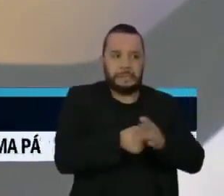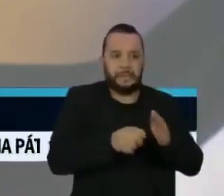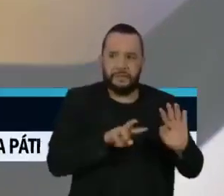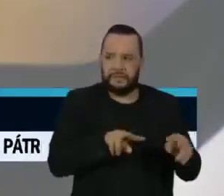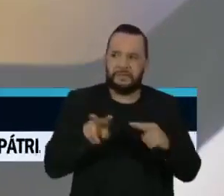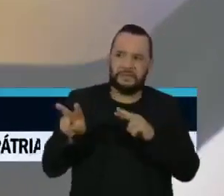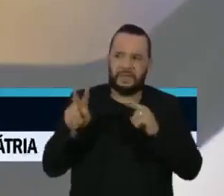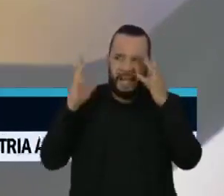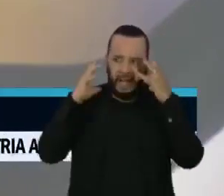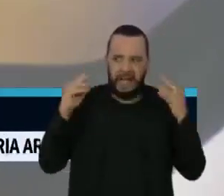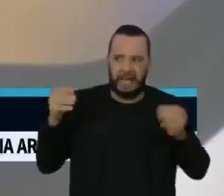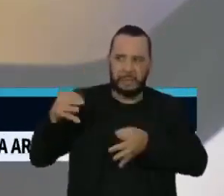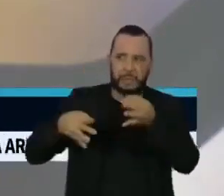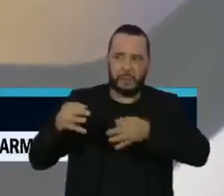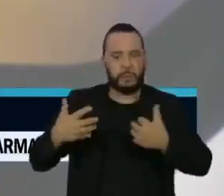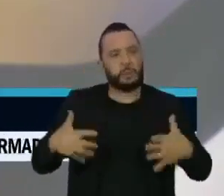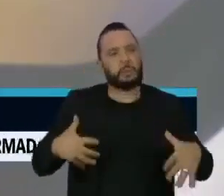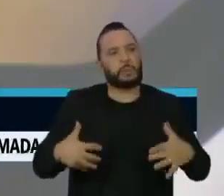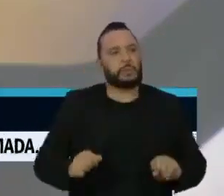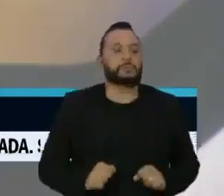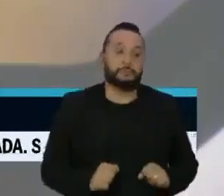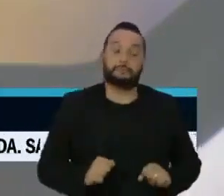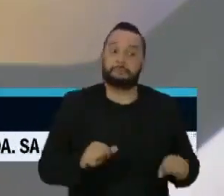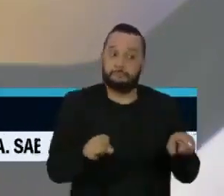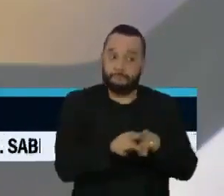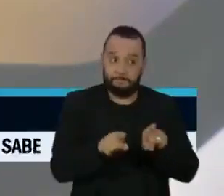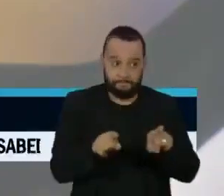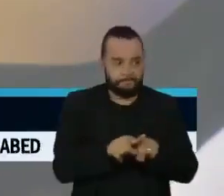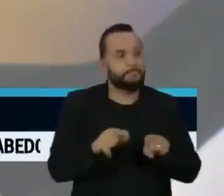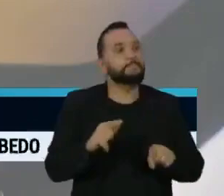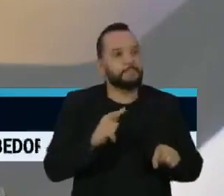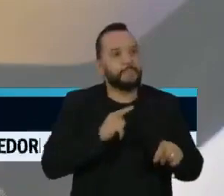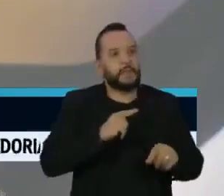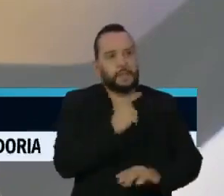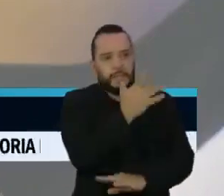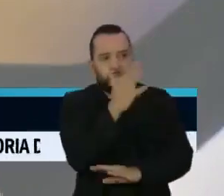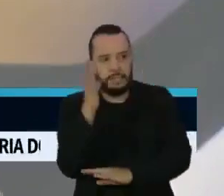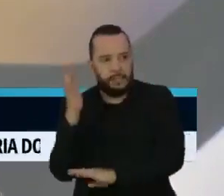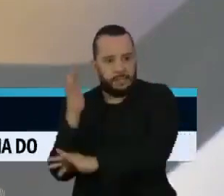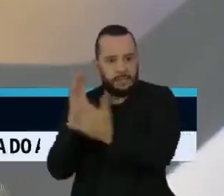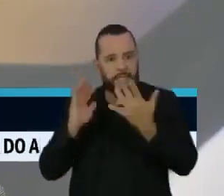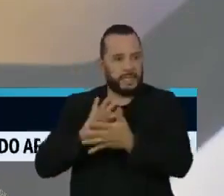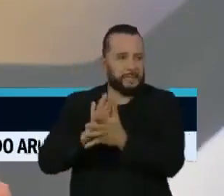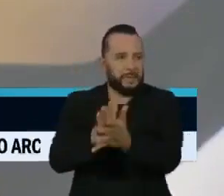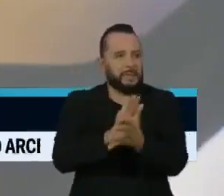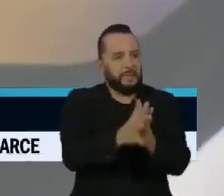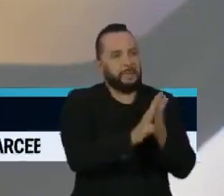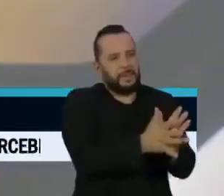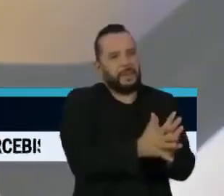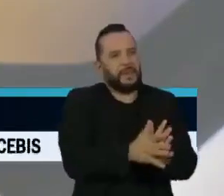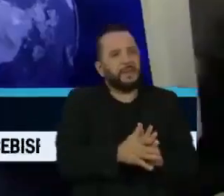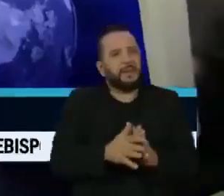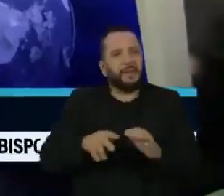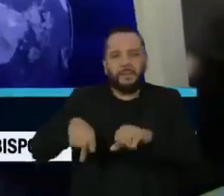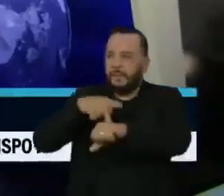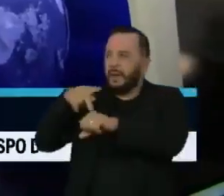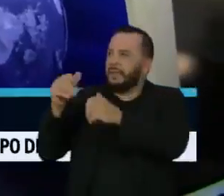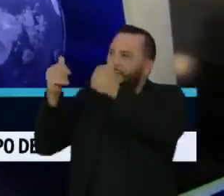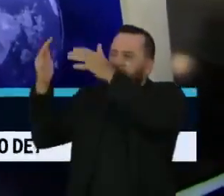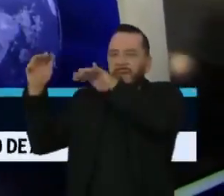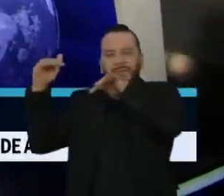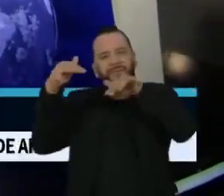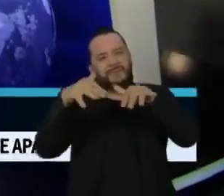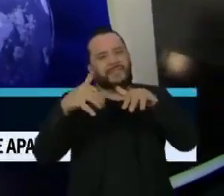seguinte casa na verdade a questão ambiental além do do grande prejuízo para a imagem do Brasil para os negócios do Brasil